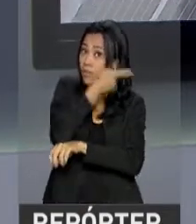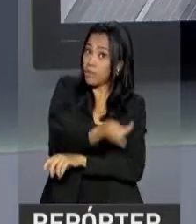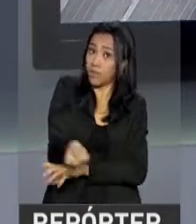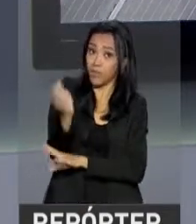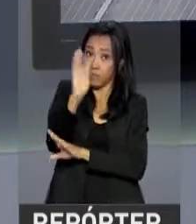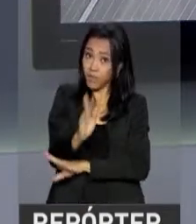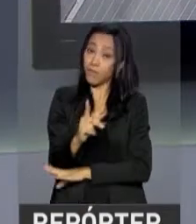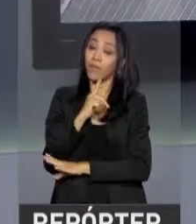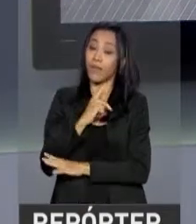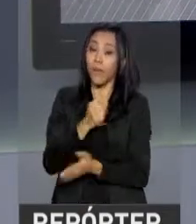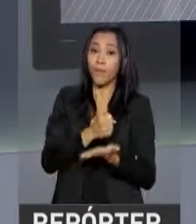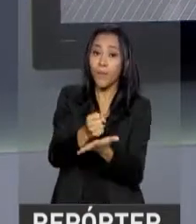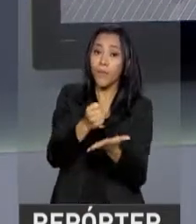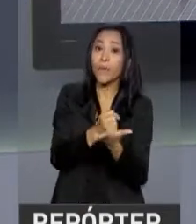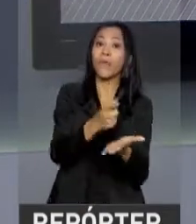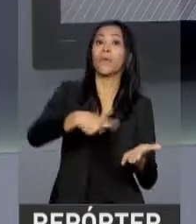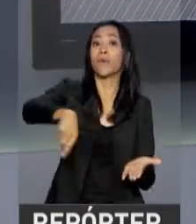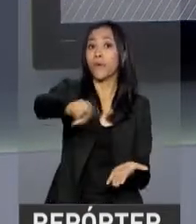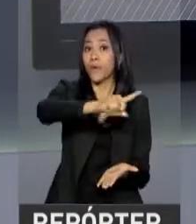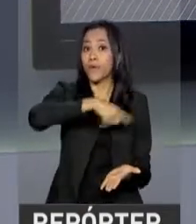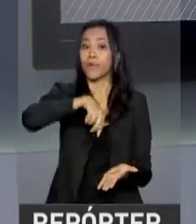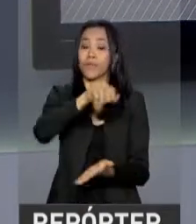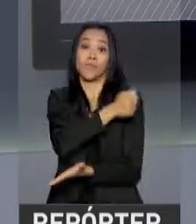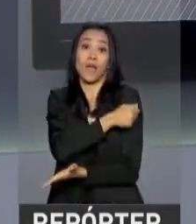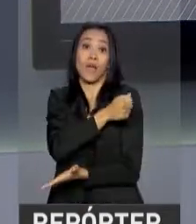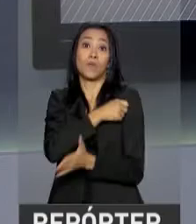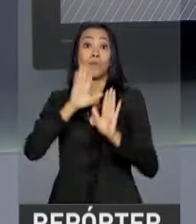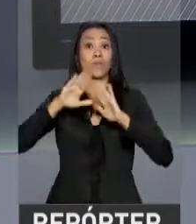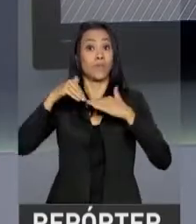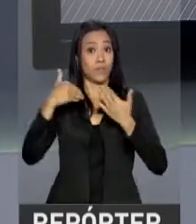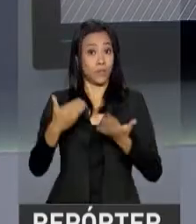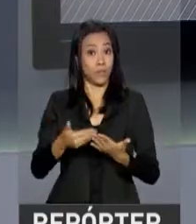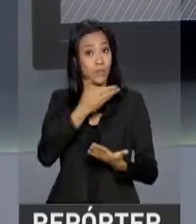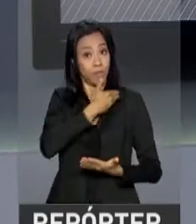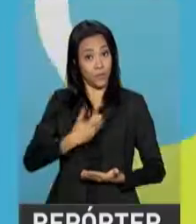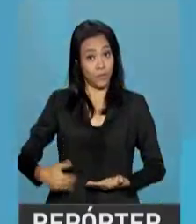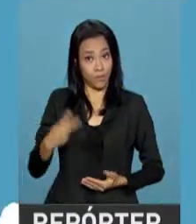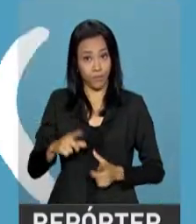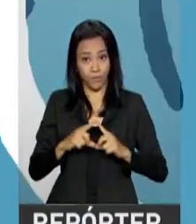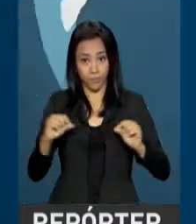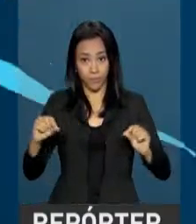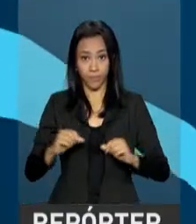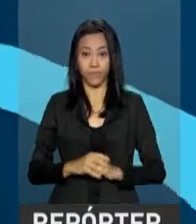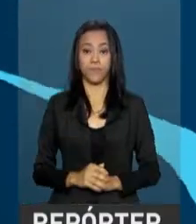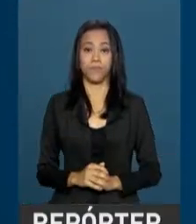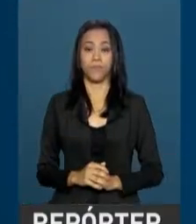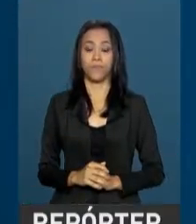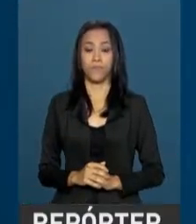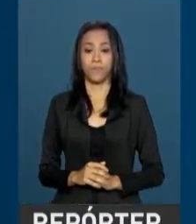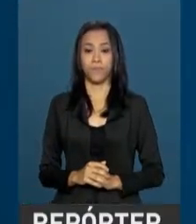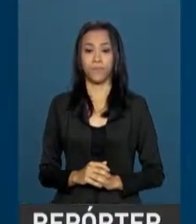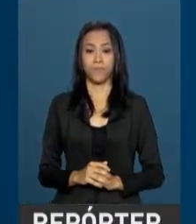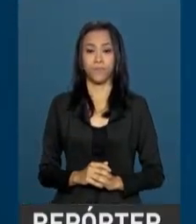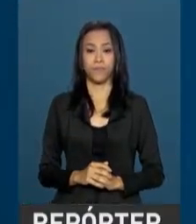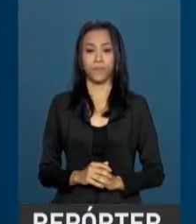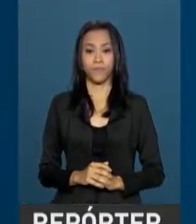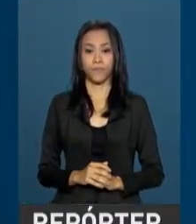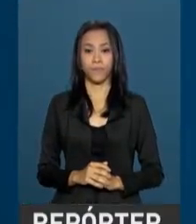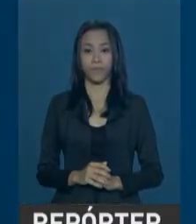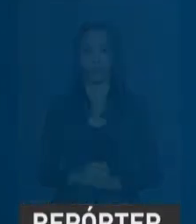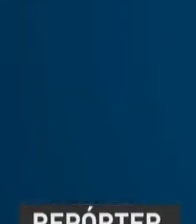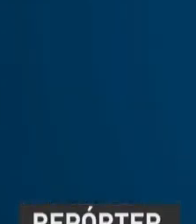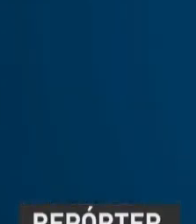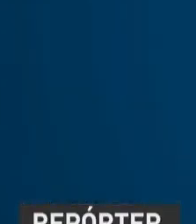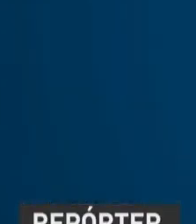o apoio de estudantes da Rede Pública de Ensino de Brasília. Vem aí o 8º Fórum Mundial